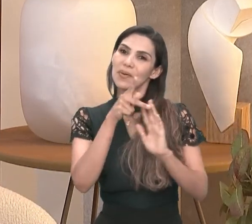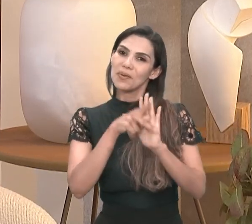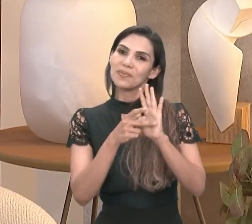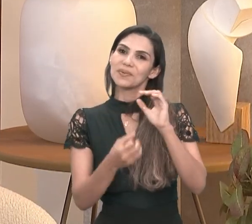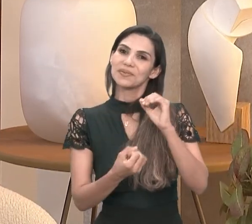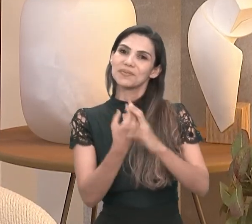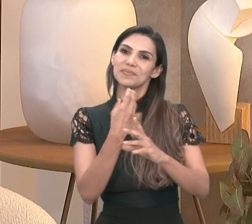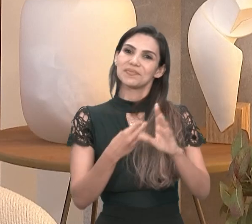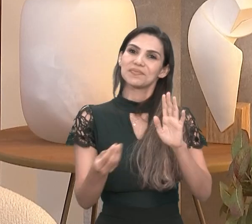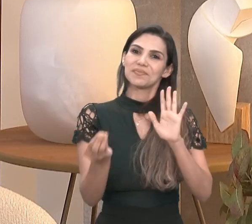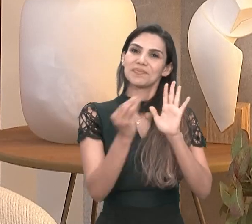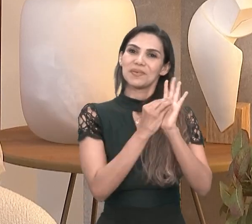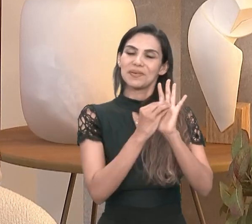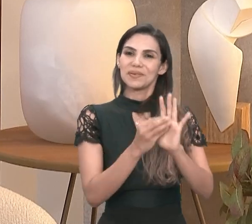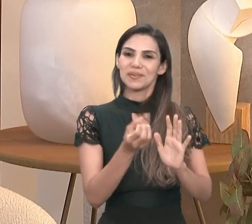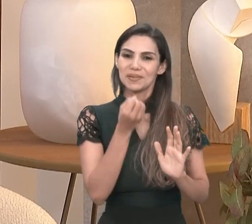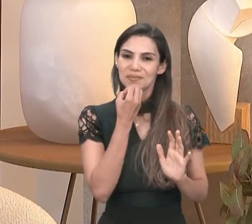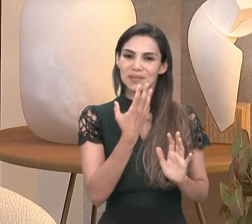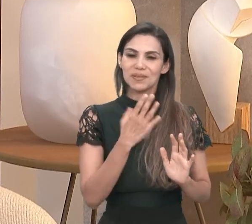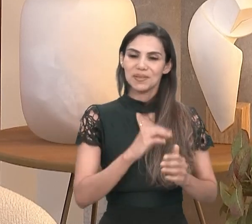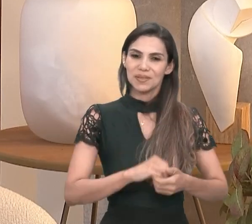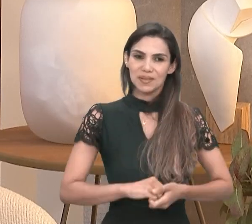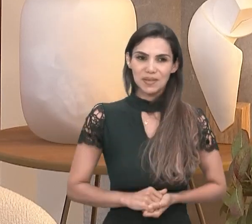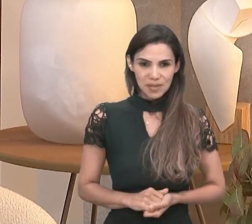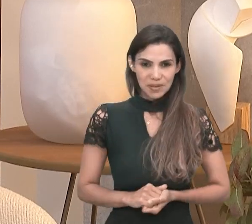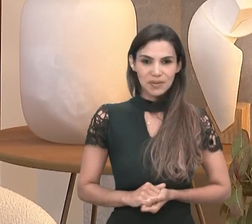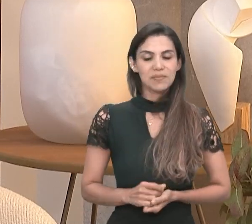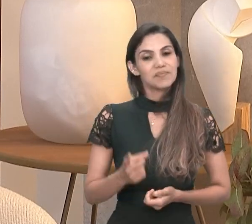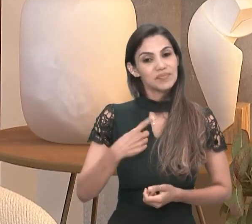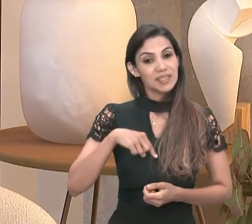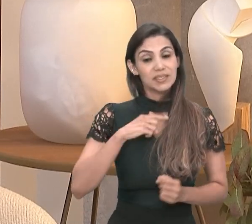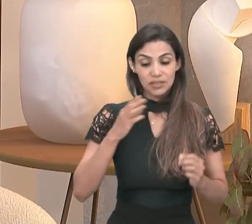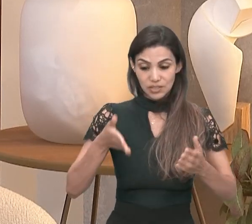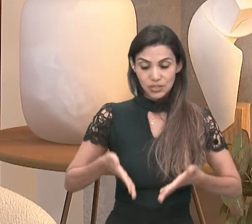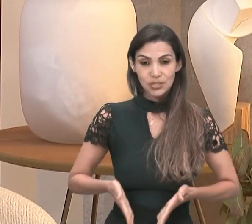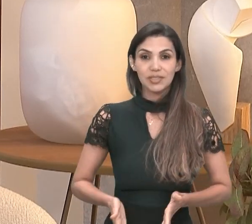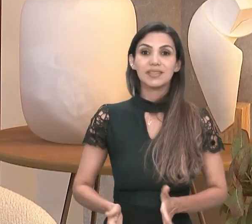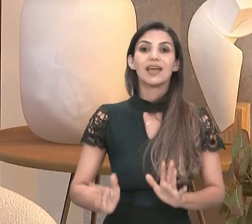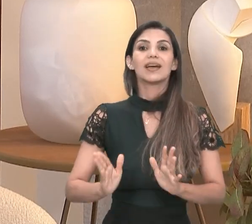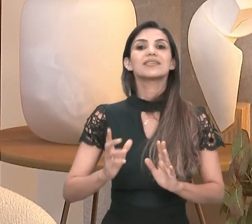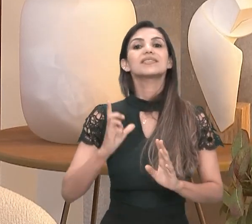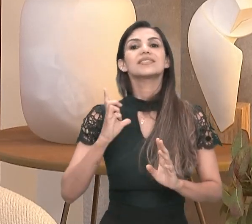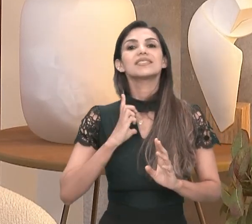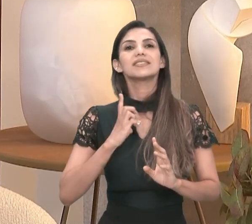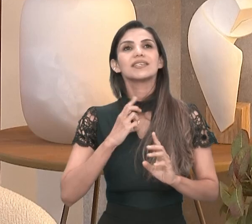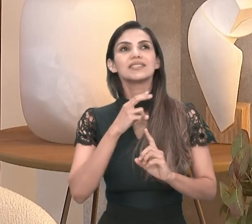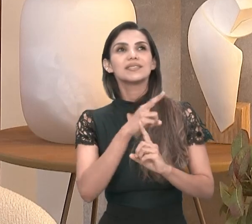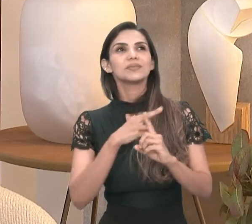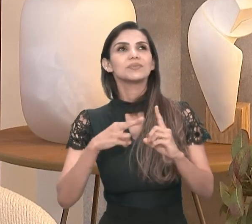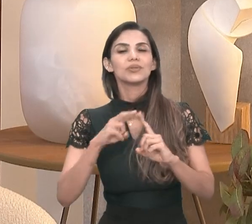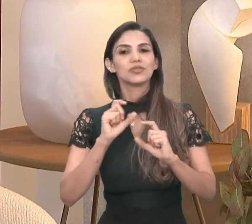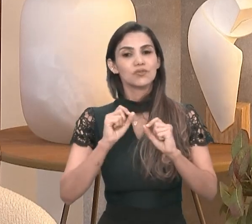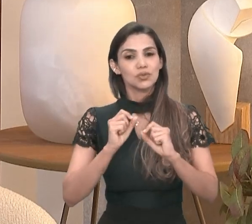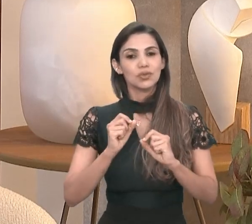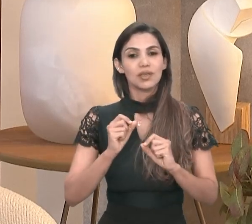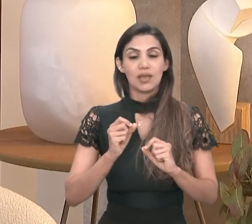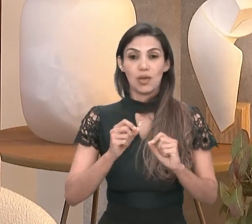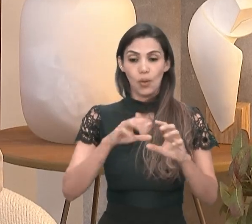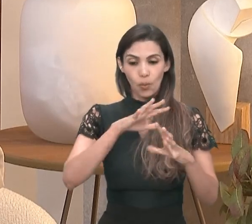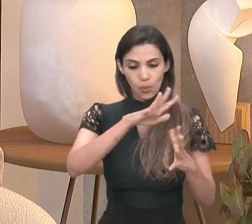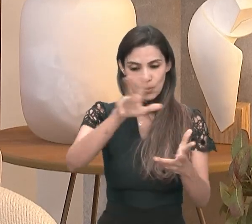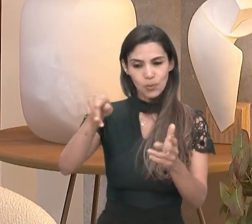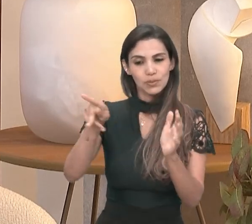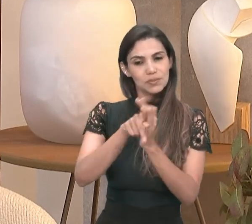significa do mundo. Pronto. Que nós nascemos tendo essa perspectiva que o mundo nos pertence. Nós pertencemos ao mundo, né? Que